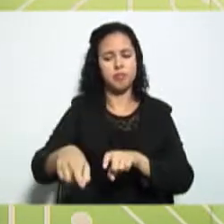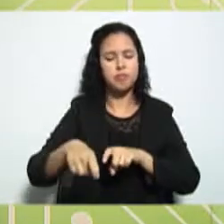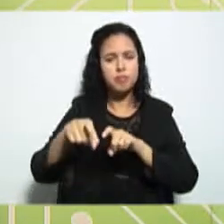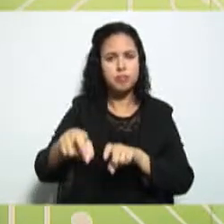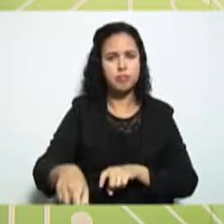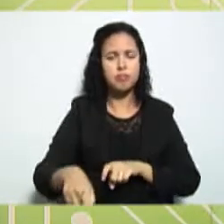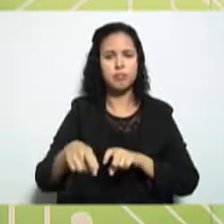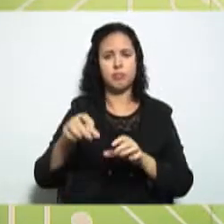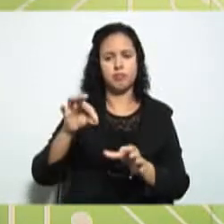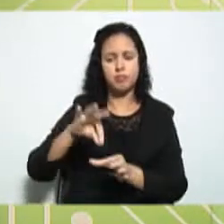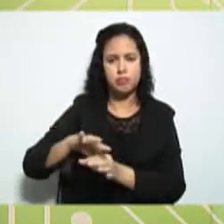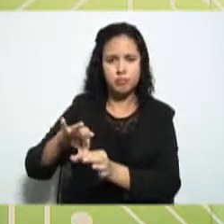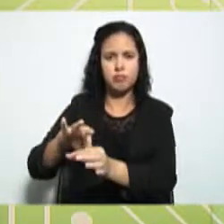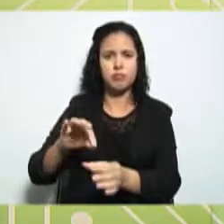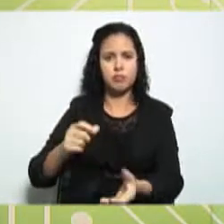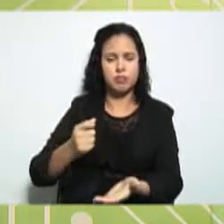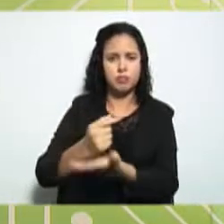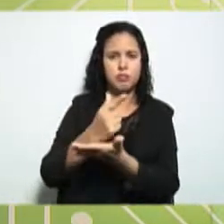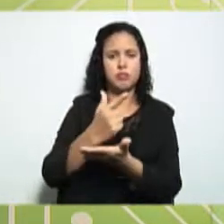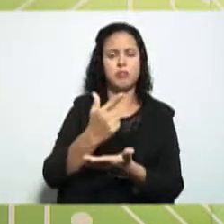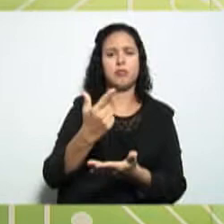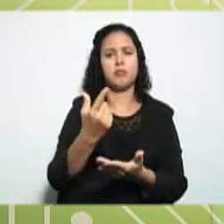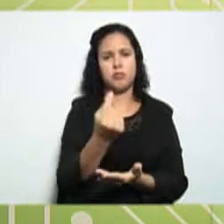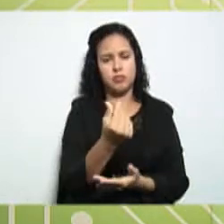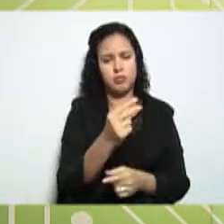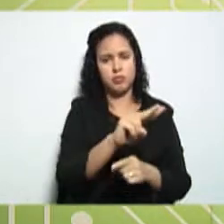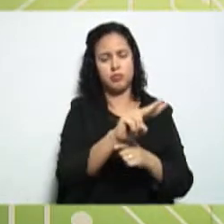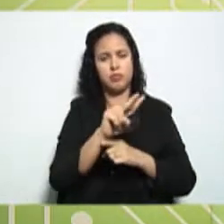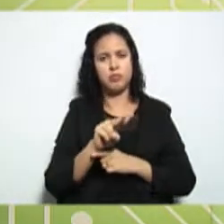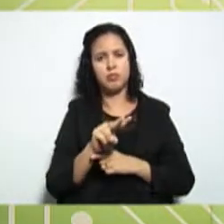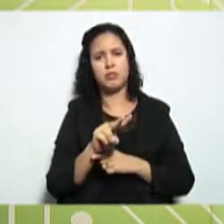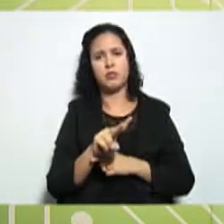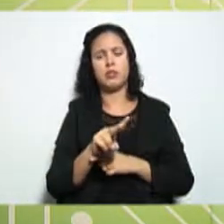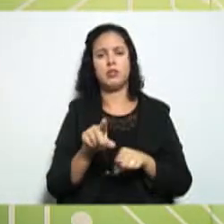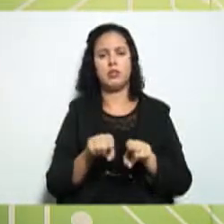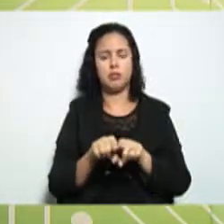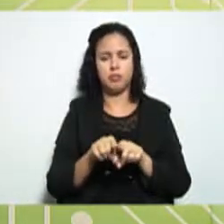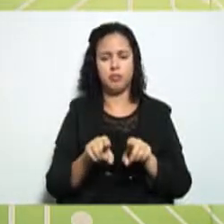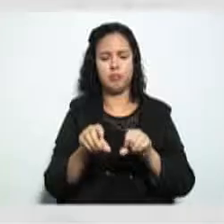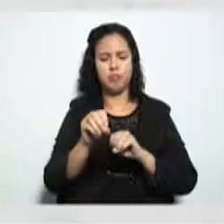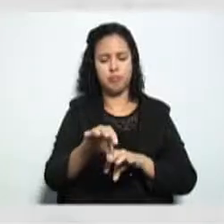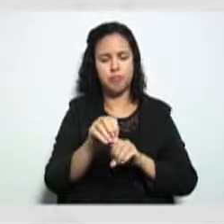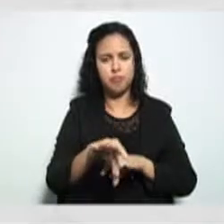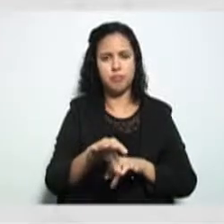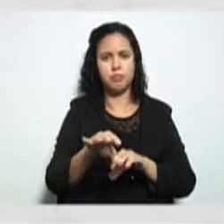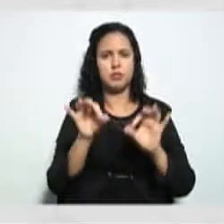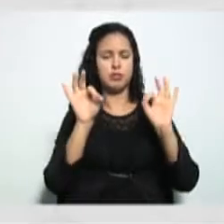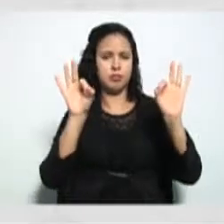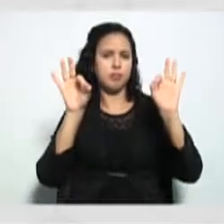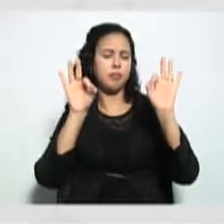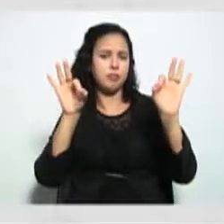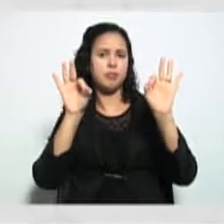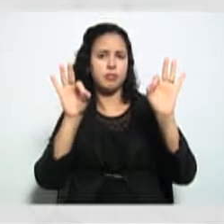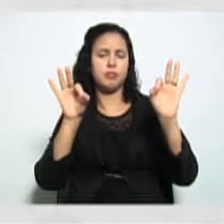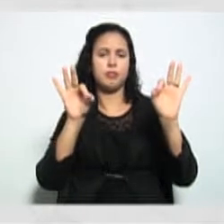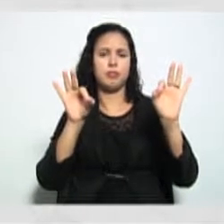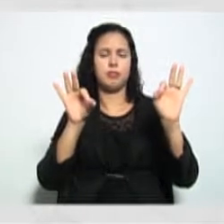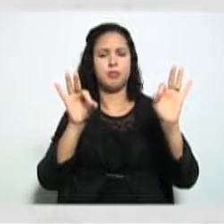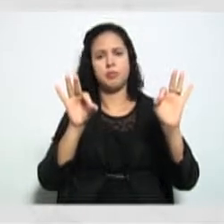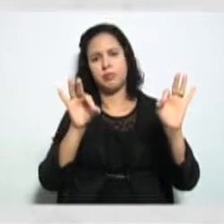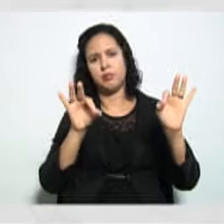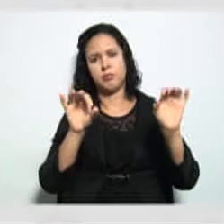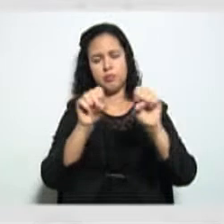cooperativa que é de consumo, de crédito, a gente fala também da cooperativa que é educacional, do ramo especial, que trata da